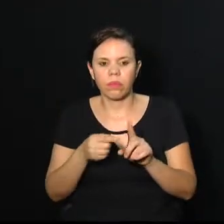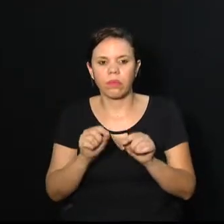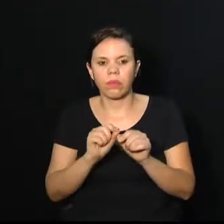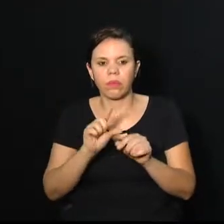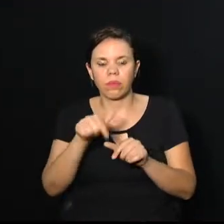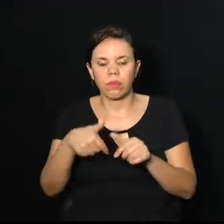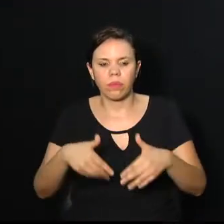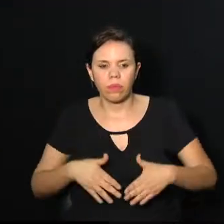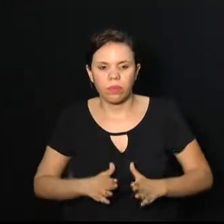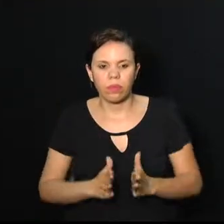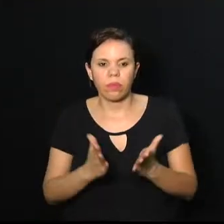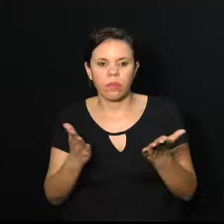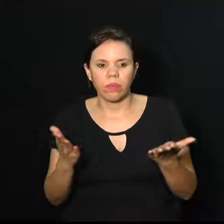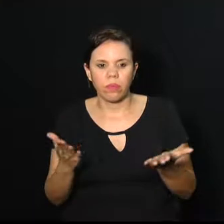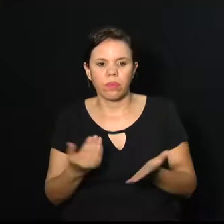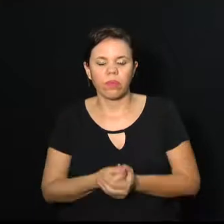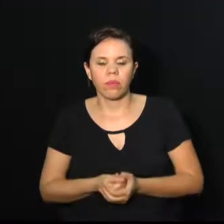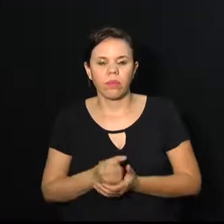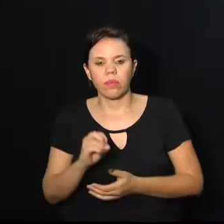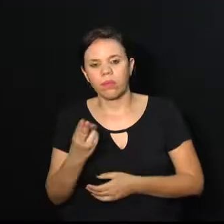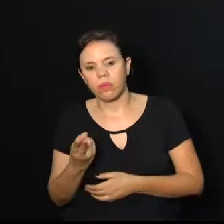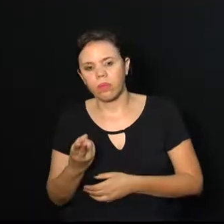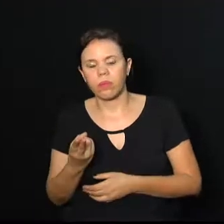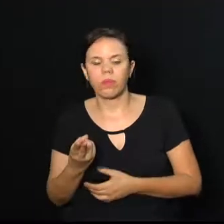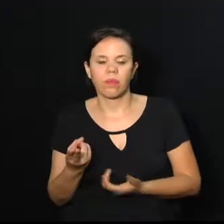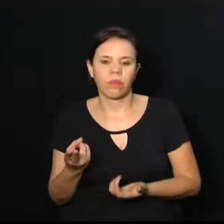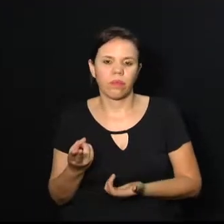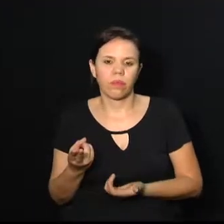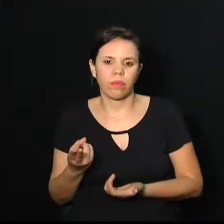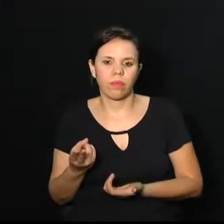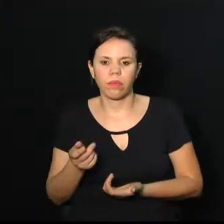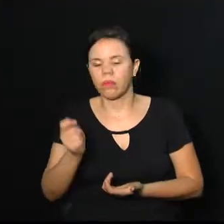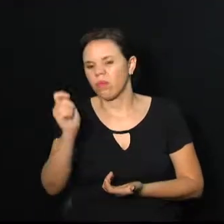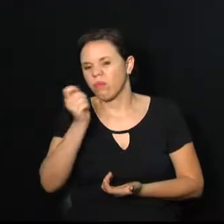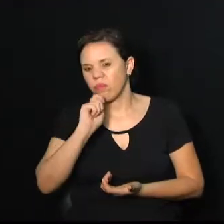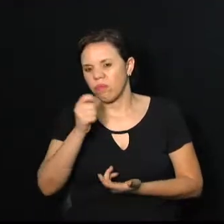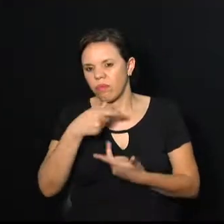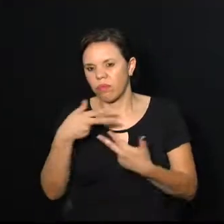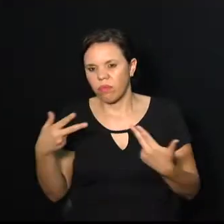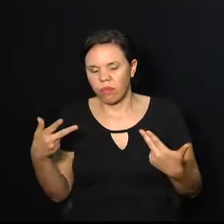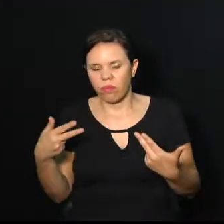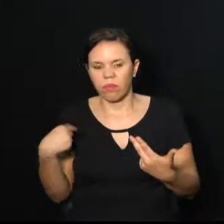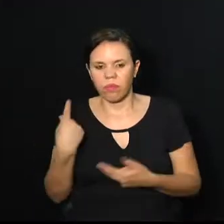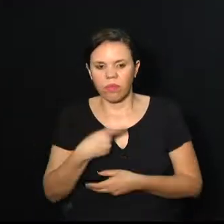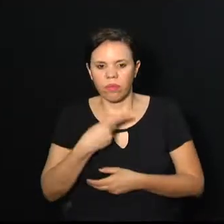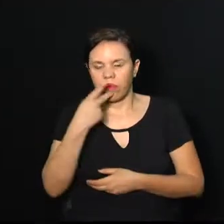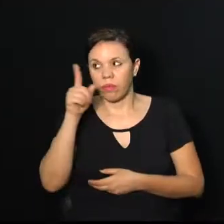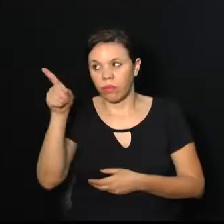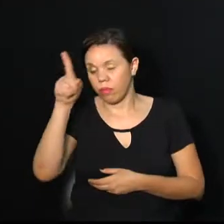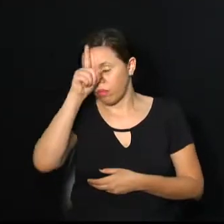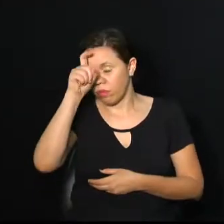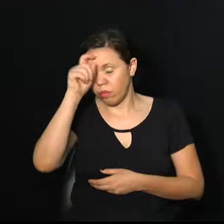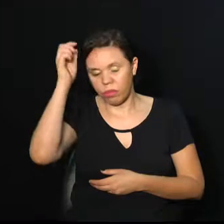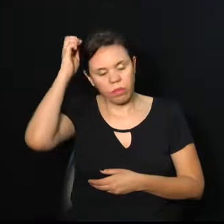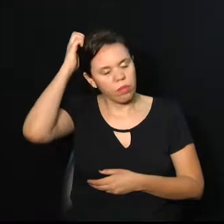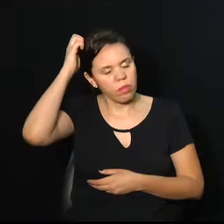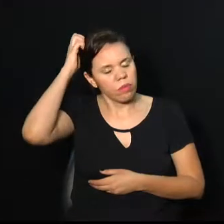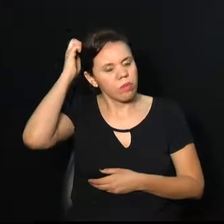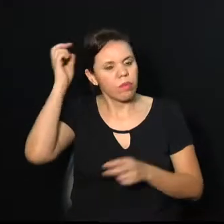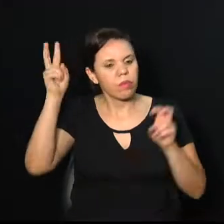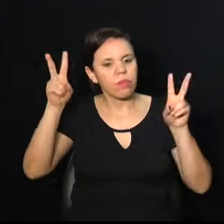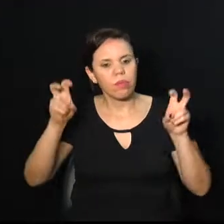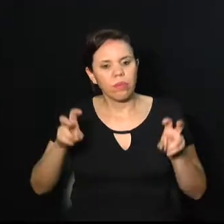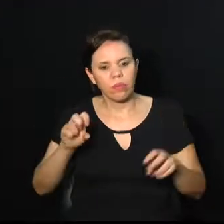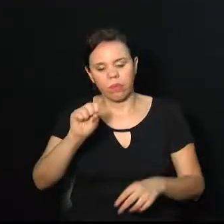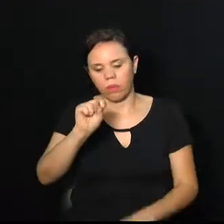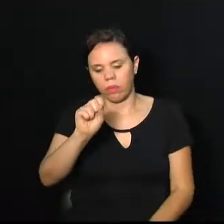faz uso abusivo, né, ou não, de substância psicoativa, que a gente fala lá na maternidade, usa esse termo de SPA,